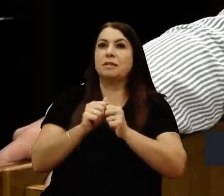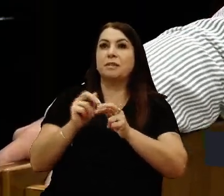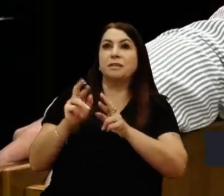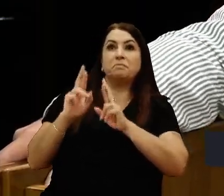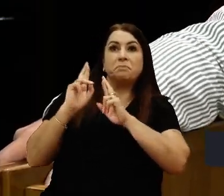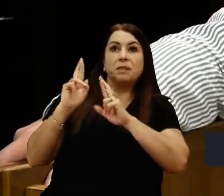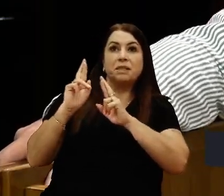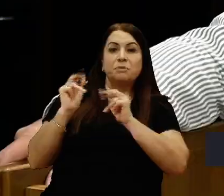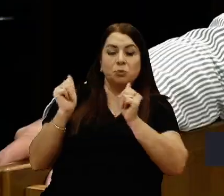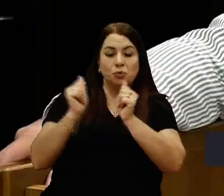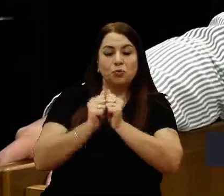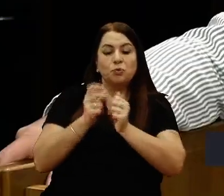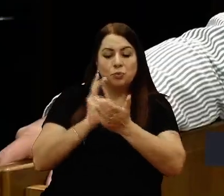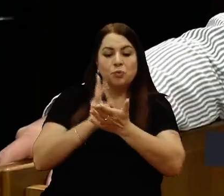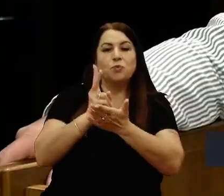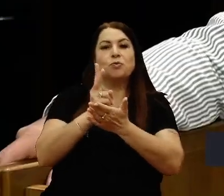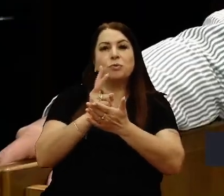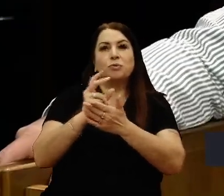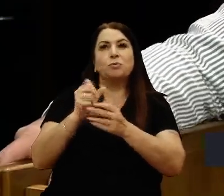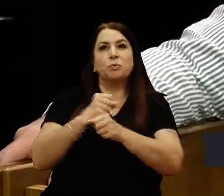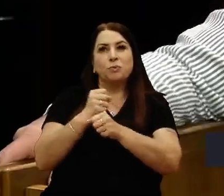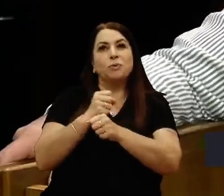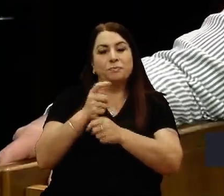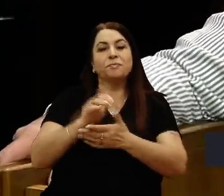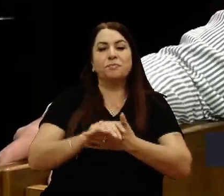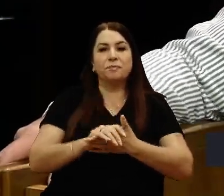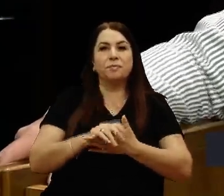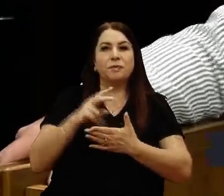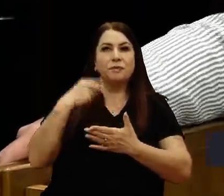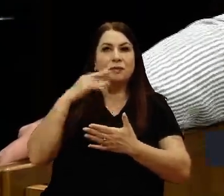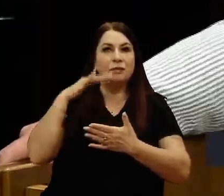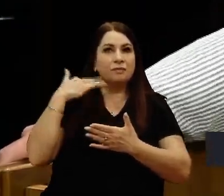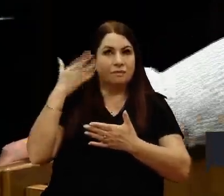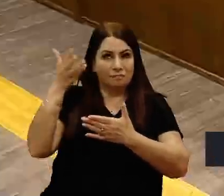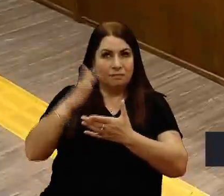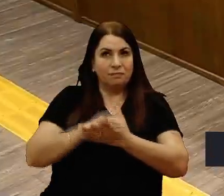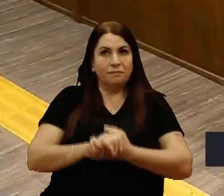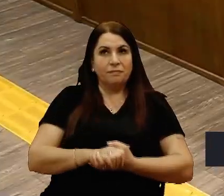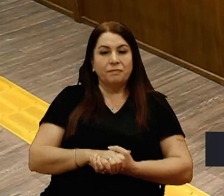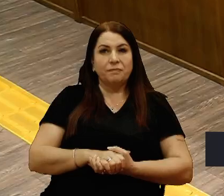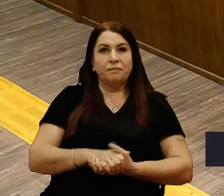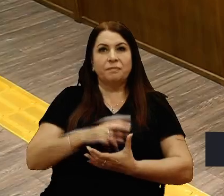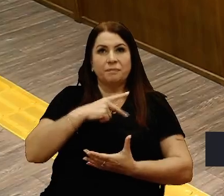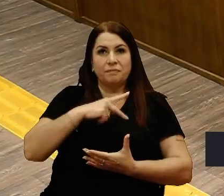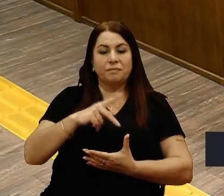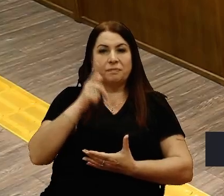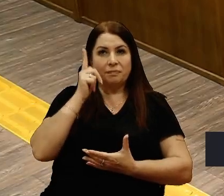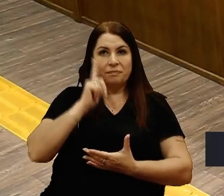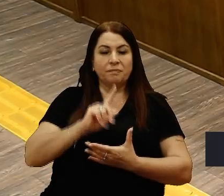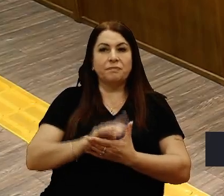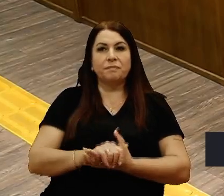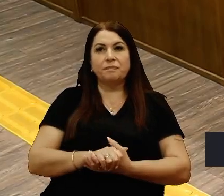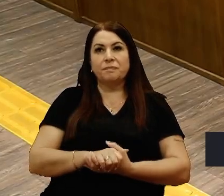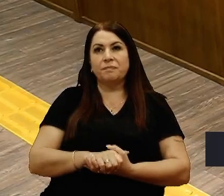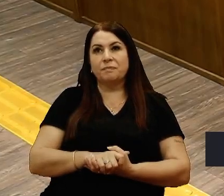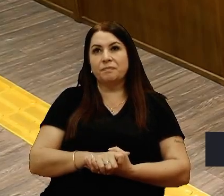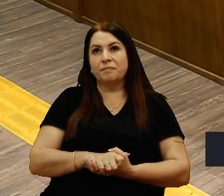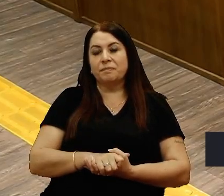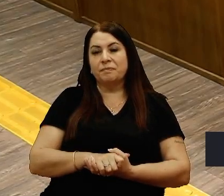esperançando juntos, seguiremos por muito, muito tempo. Vereadora Andressa Marques, em a parte. Presidente Lucas,